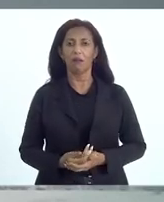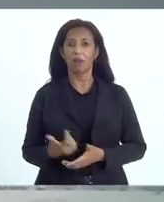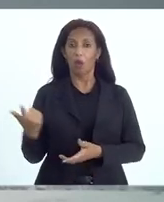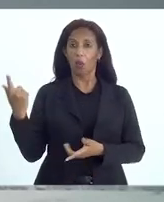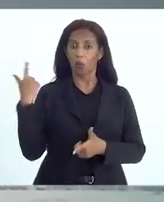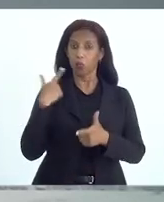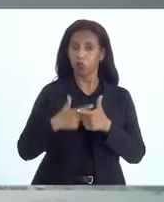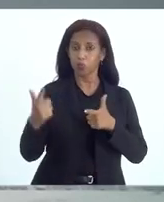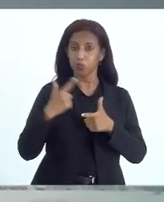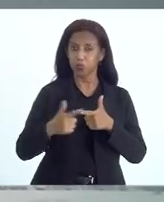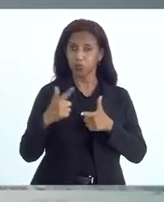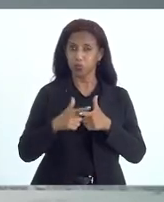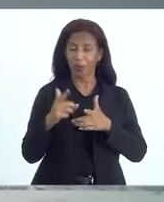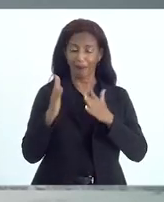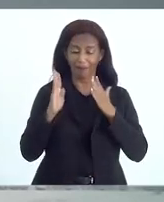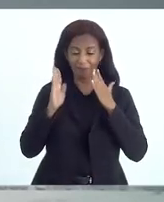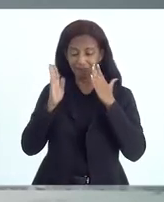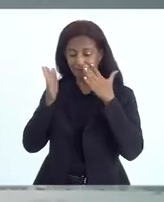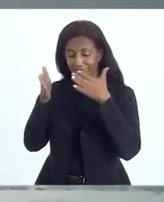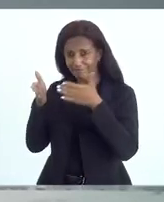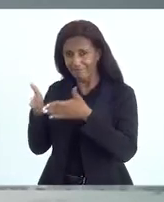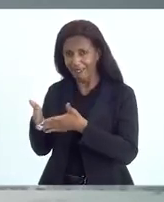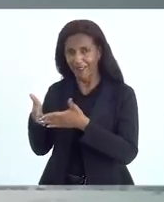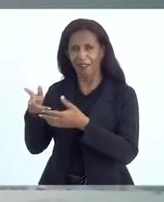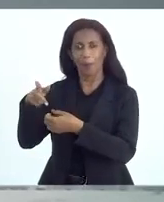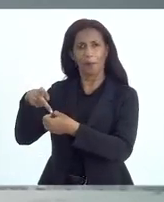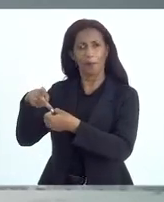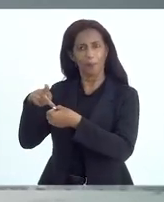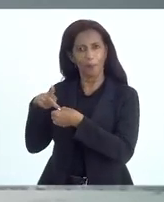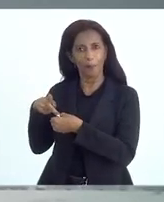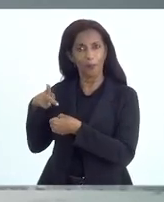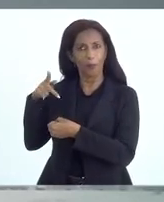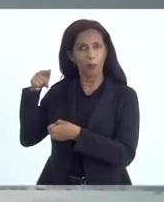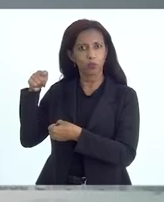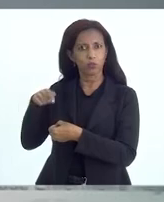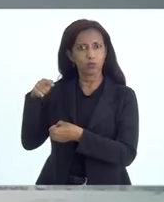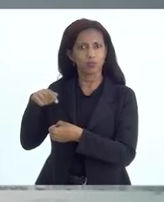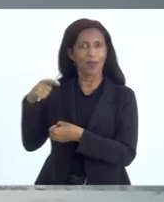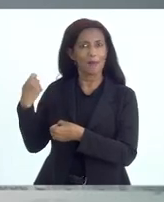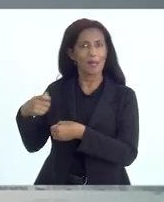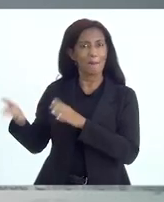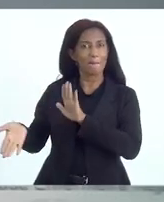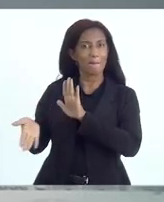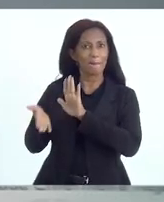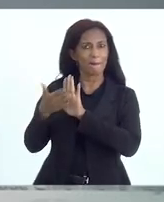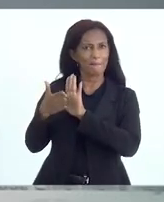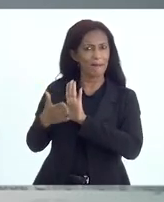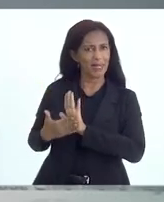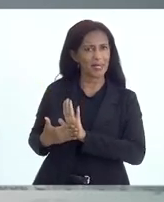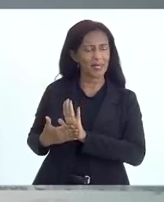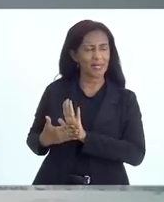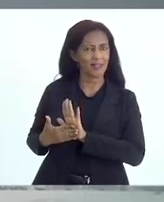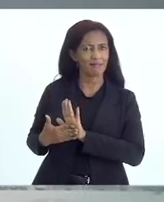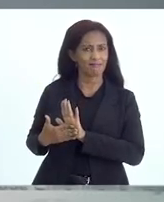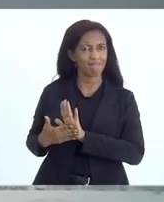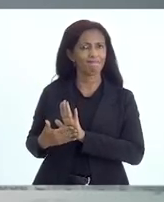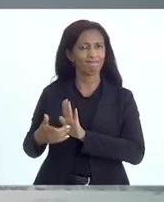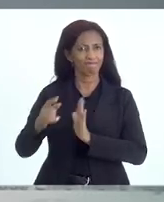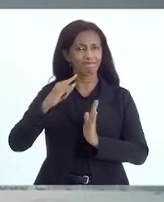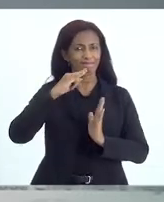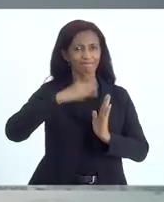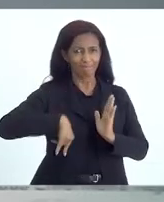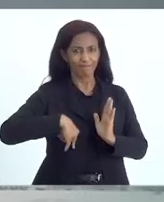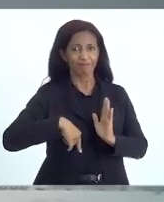embrulho dessa questão está com a procuradoria nós precisamos de um parecer da procuradoria